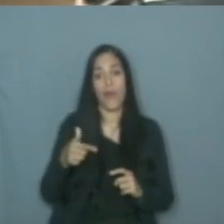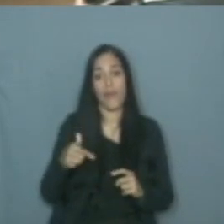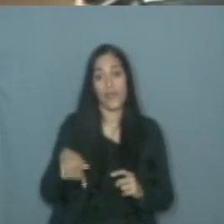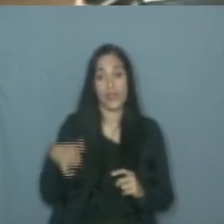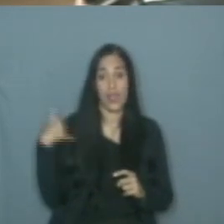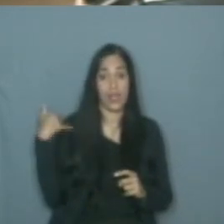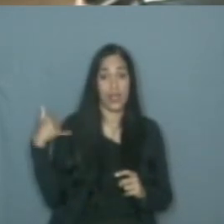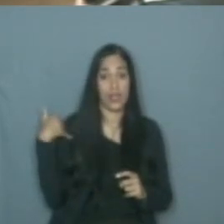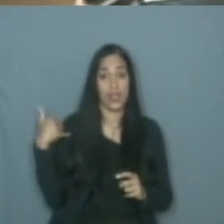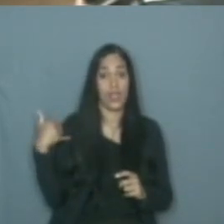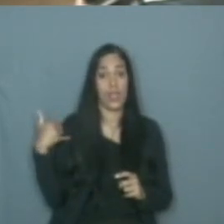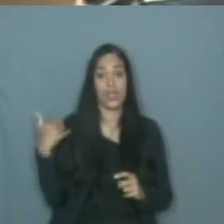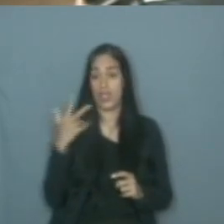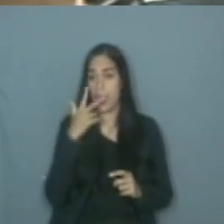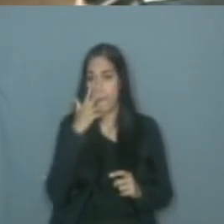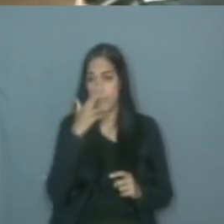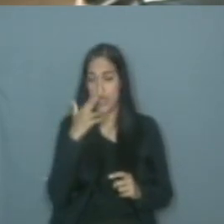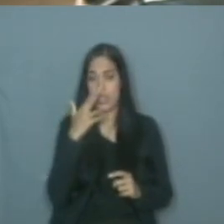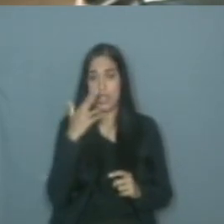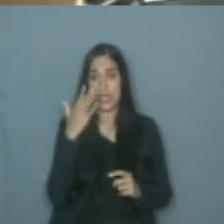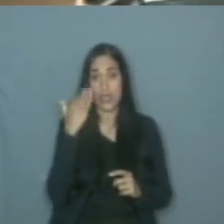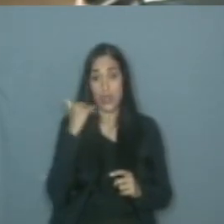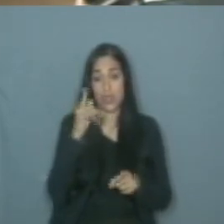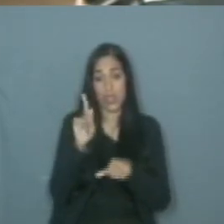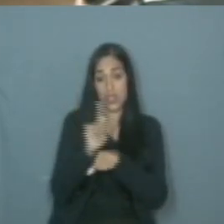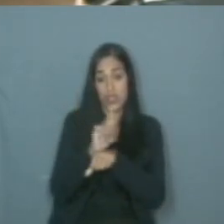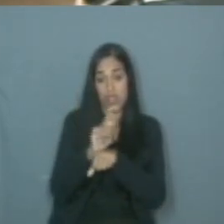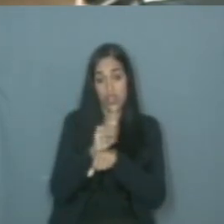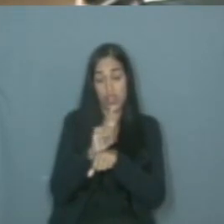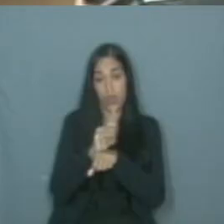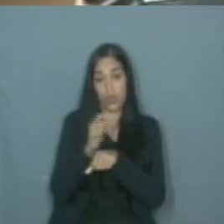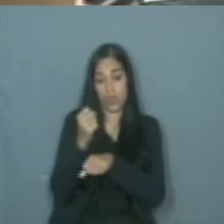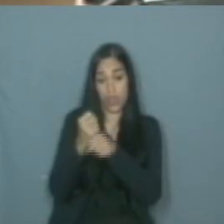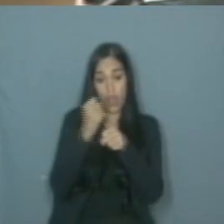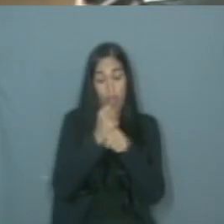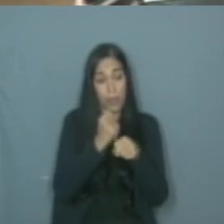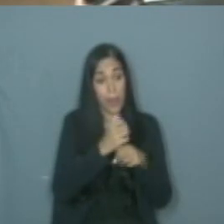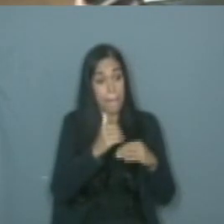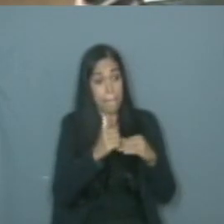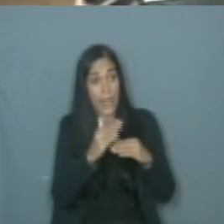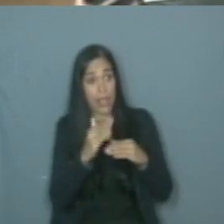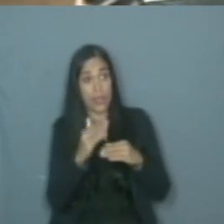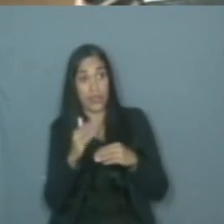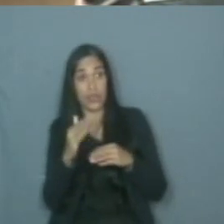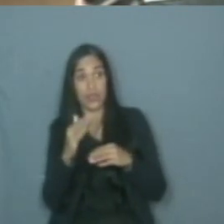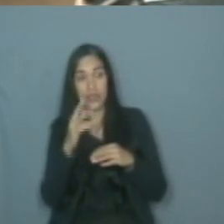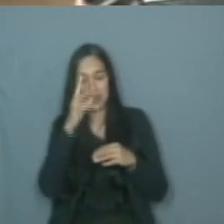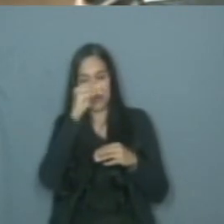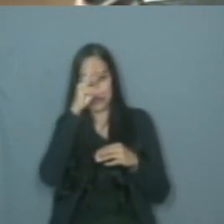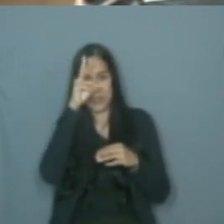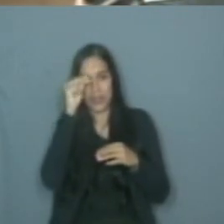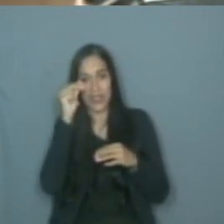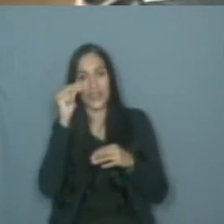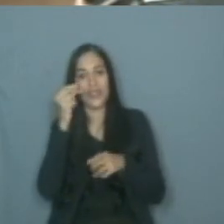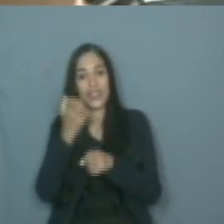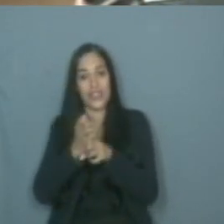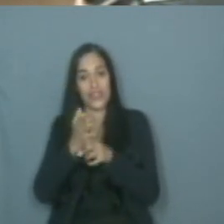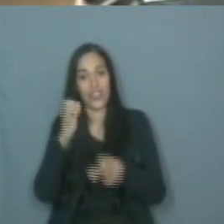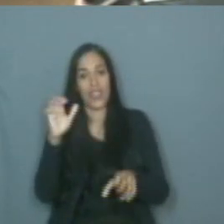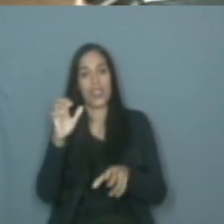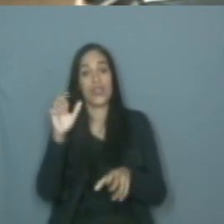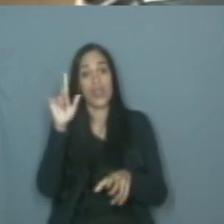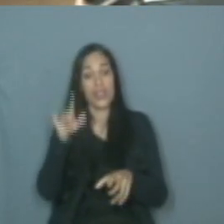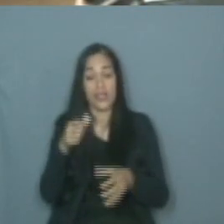de idade, mas parece que eu sei mais de gestão de obra do que o prefeito do Recife, que é engenheiro. Pelo amor de Deus, isso é